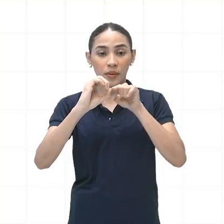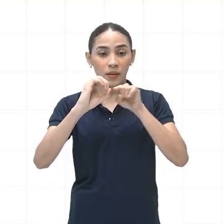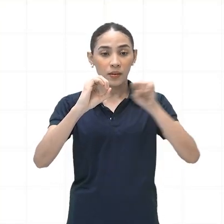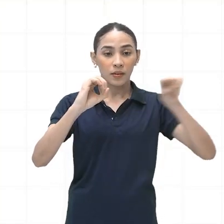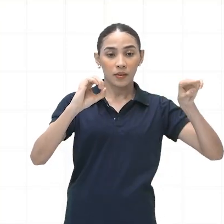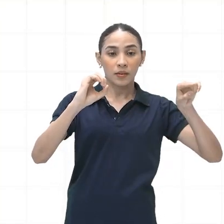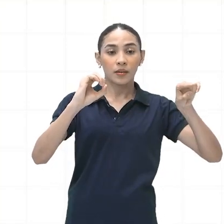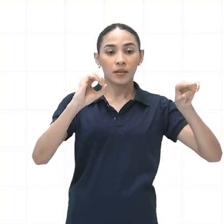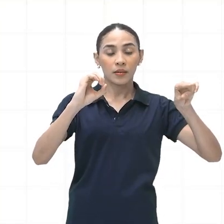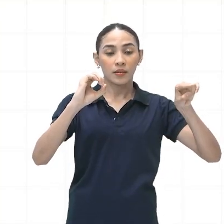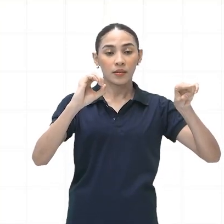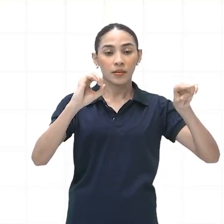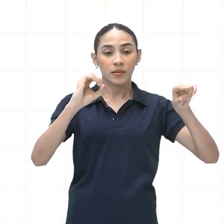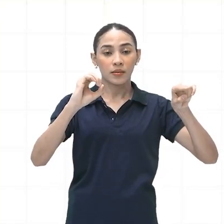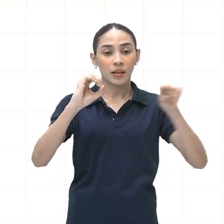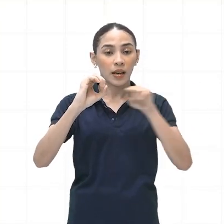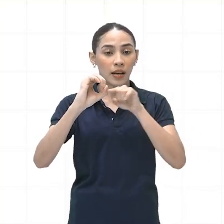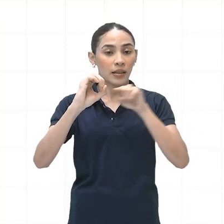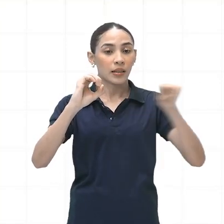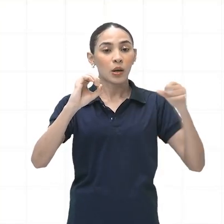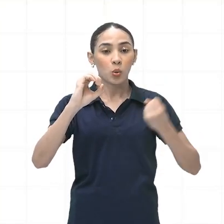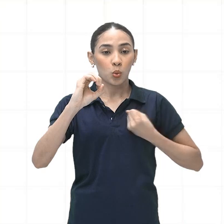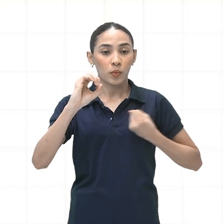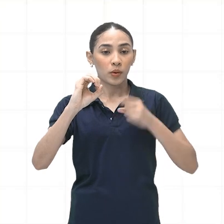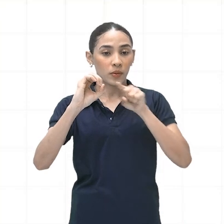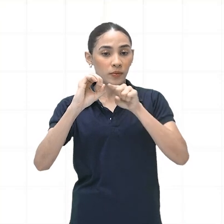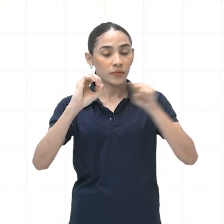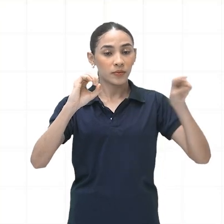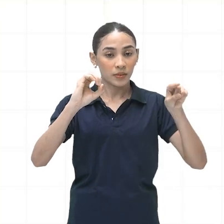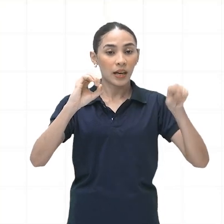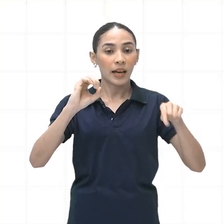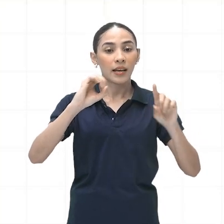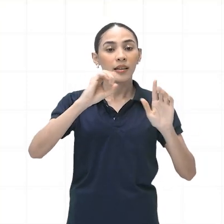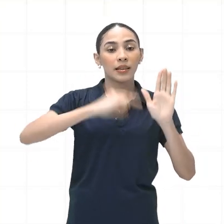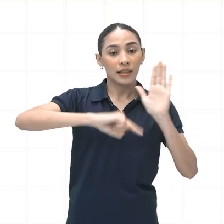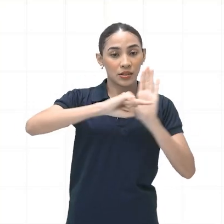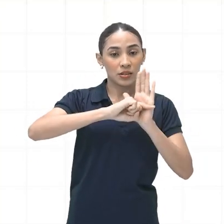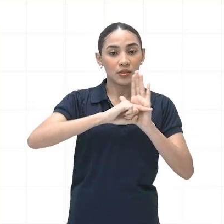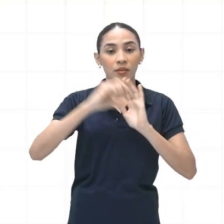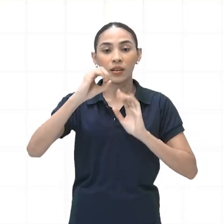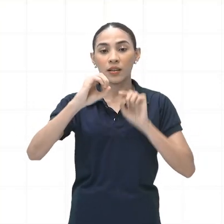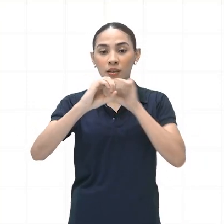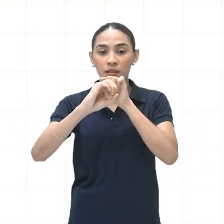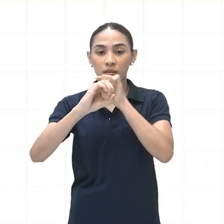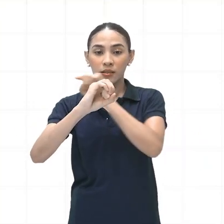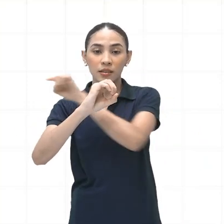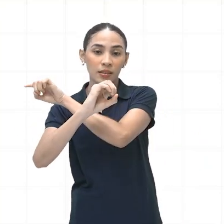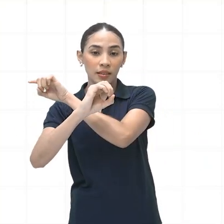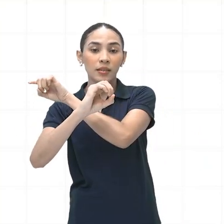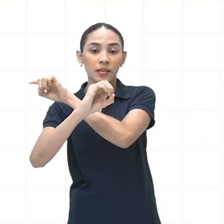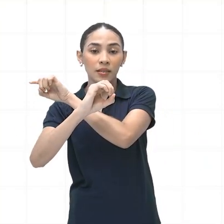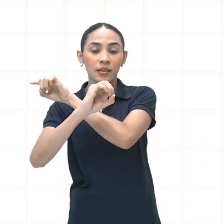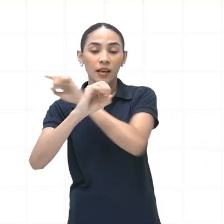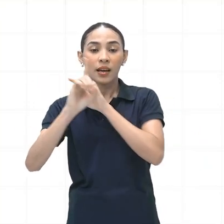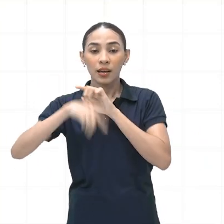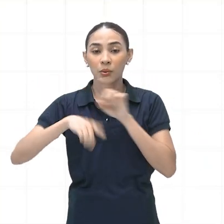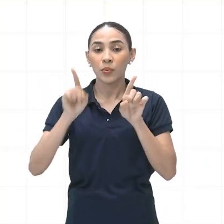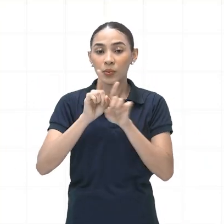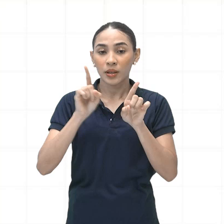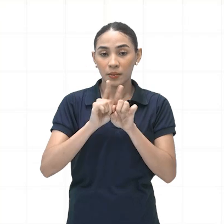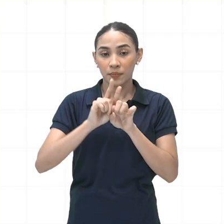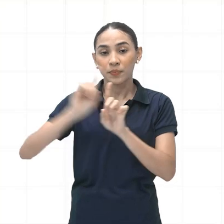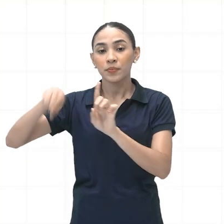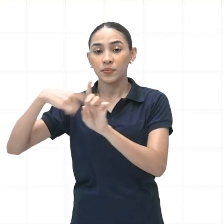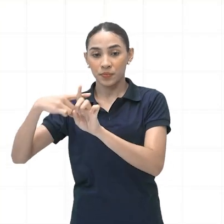os valores que ficam aqui à direita do zero são valores negativos e todos os valores que ficam à esquerda do zero